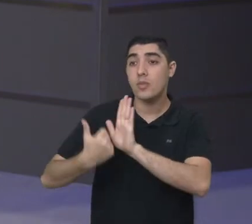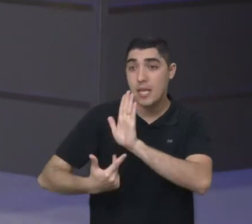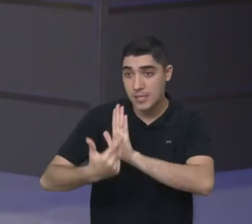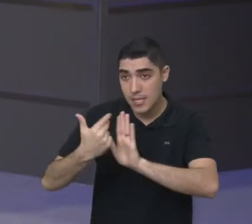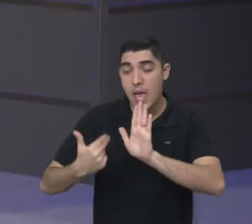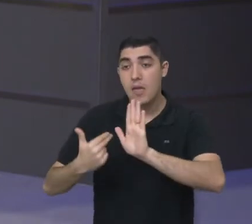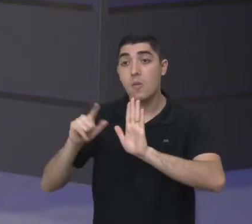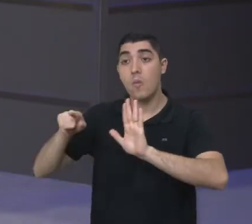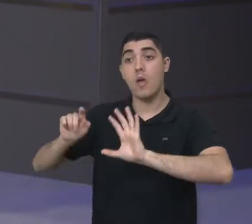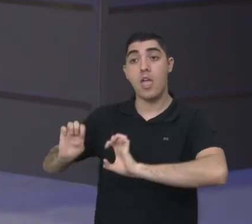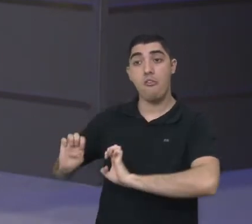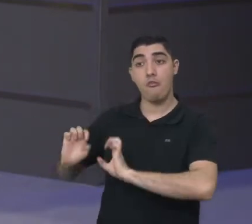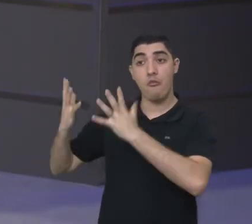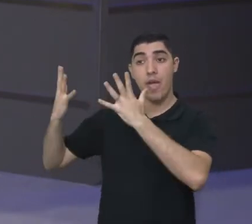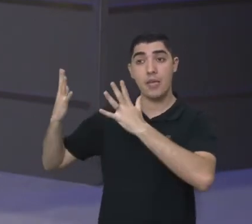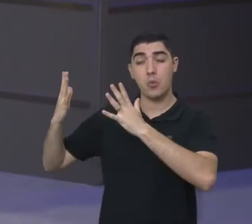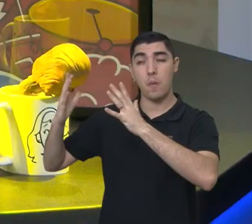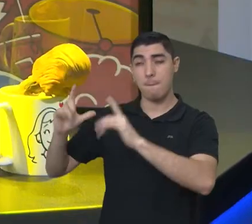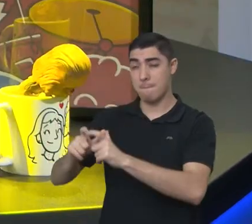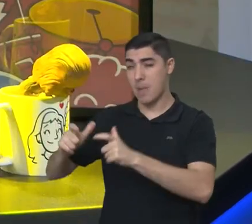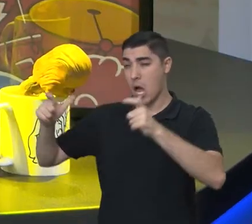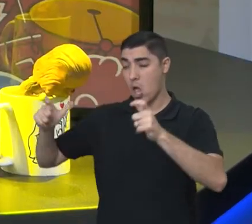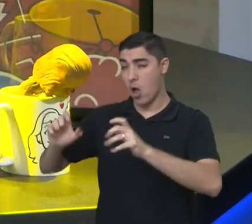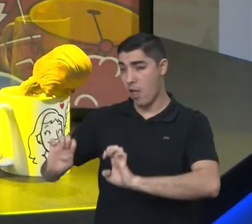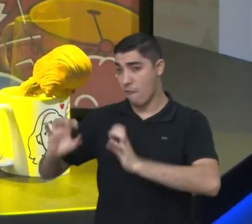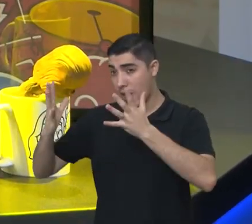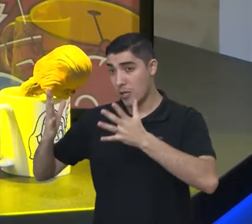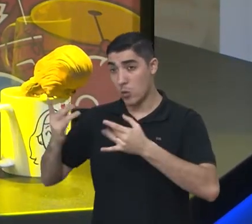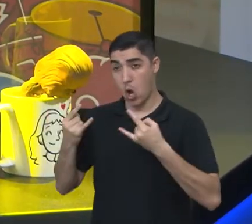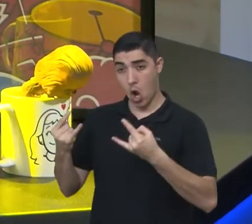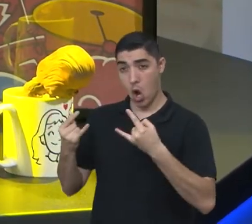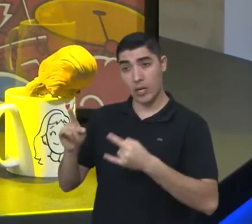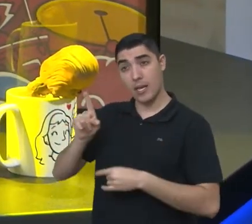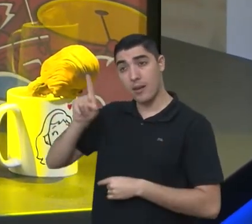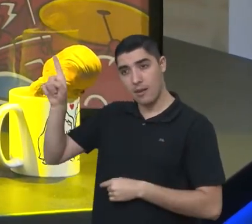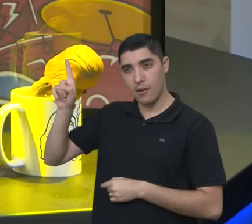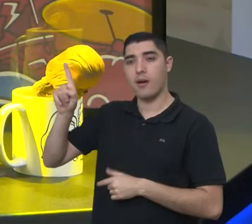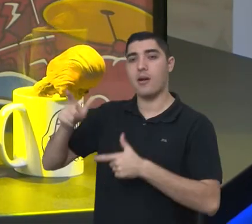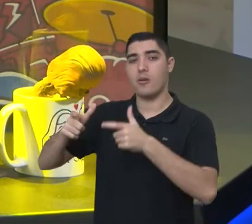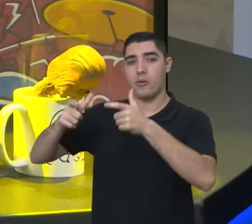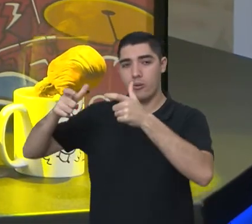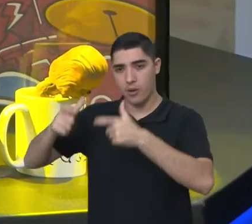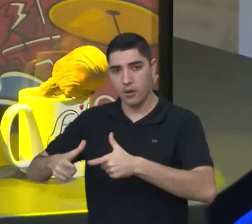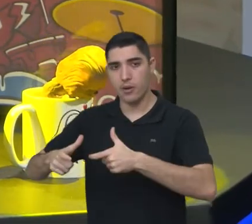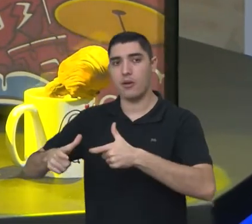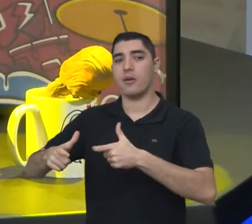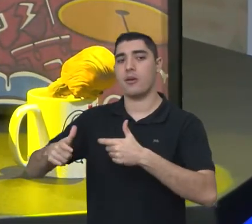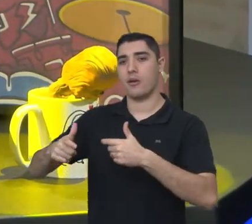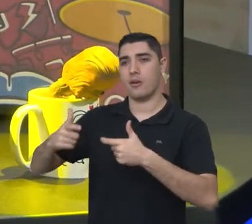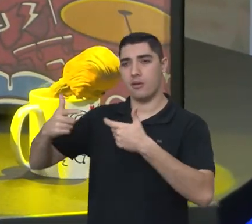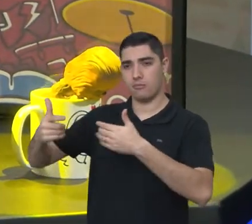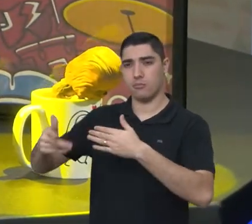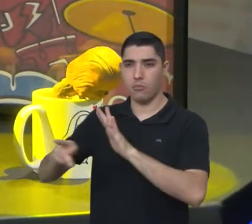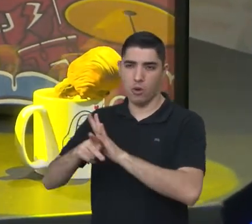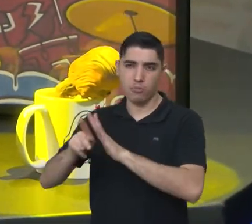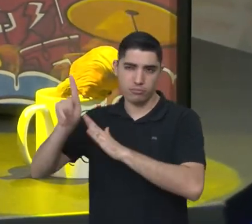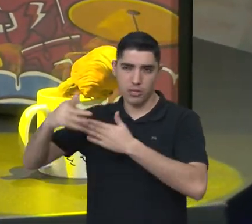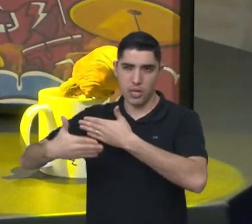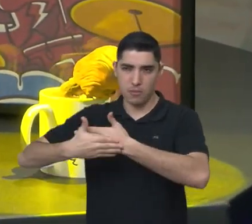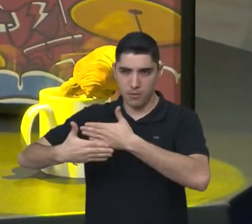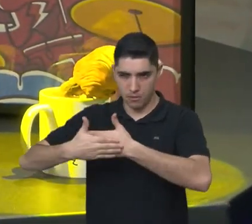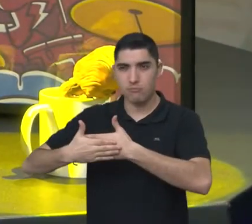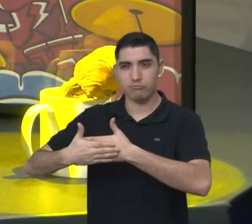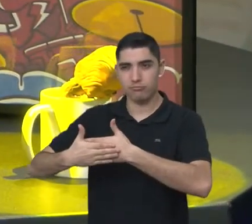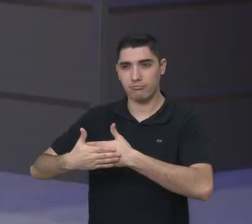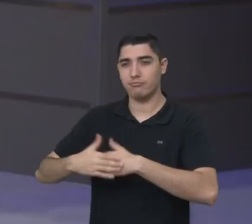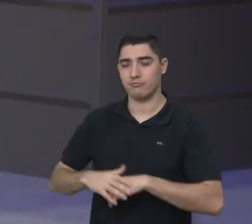e decorar o festival um dos maiores festivais de rock que acontece em Ribeirão Preto. Tem até uma foto sua aqui encostada no muro. Tem como colocar